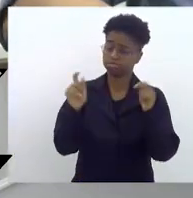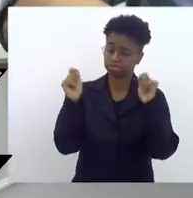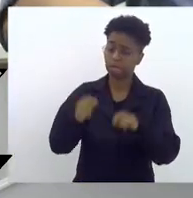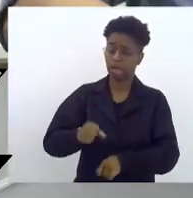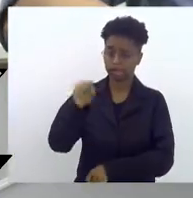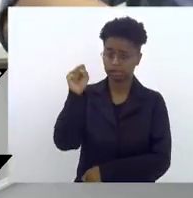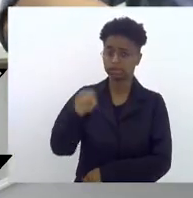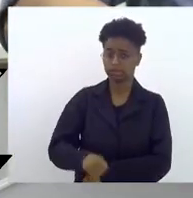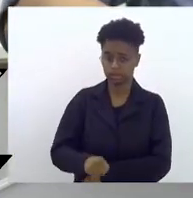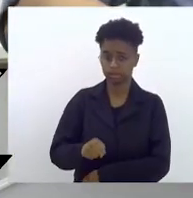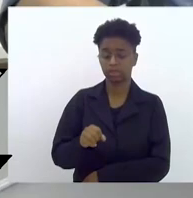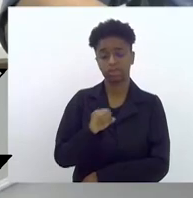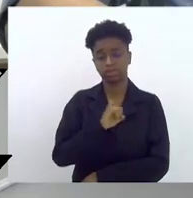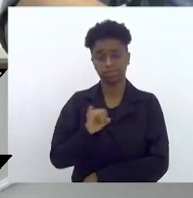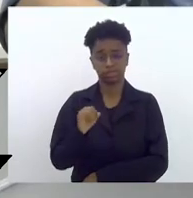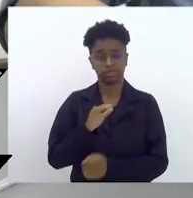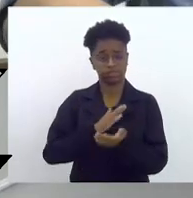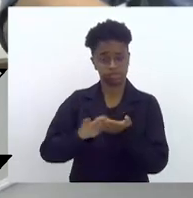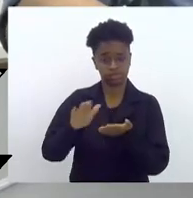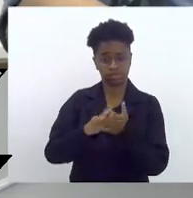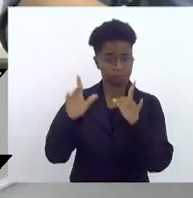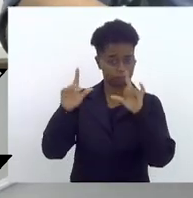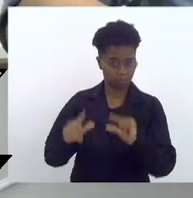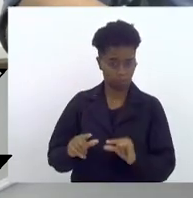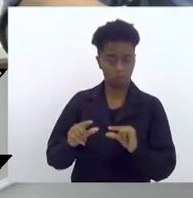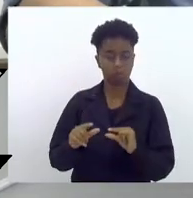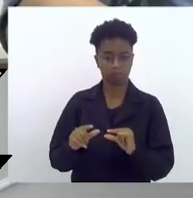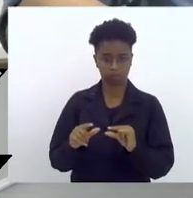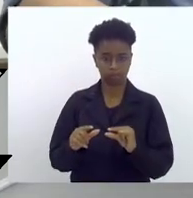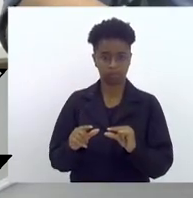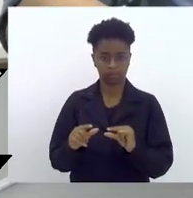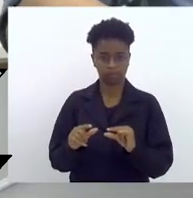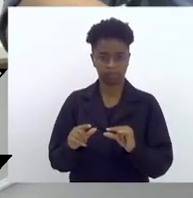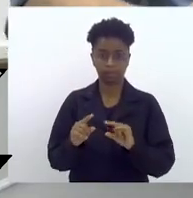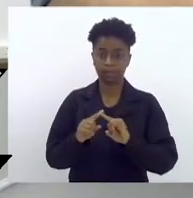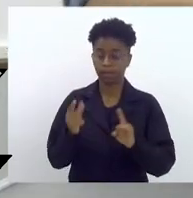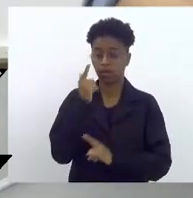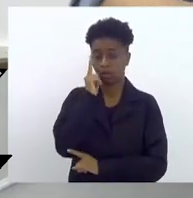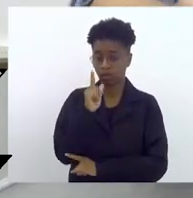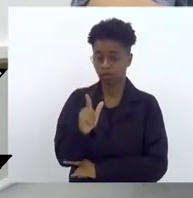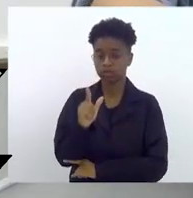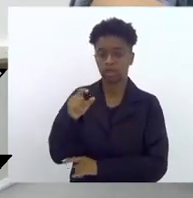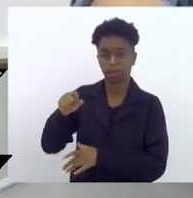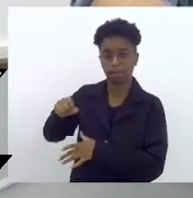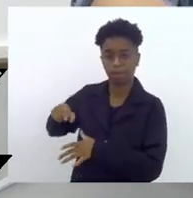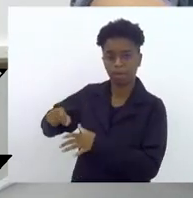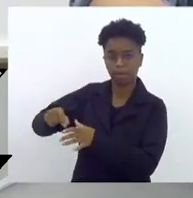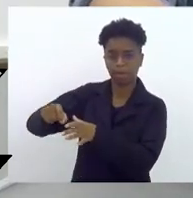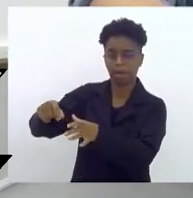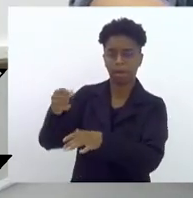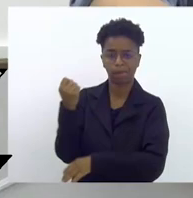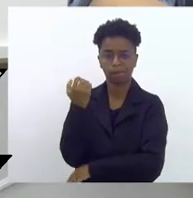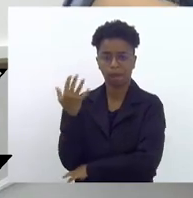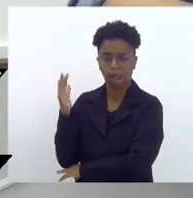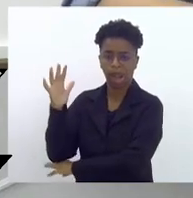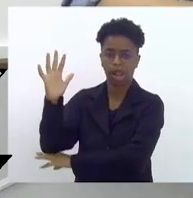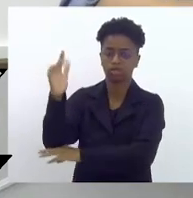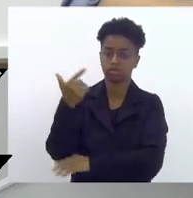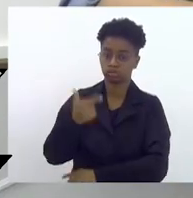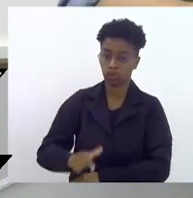a um custo relativamente baixo recuperar não só a paisagem como